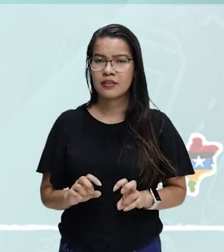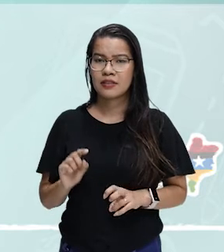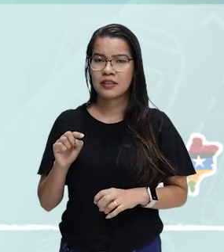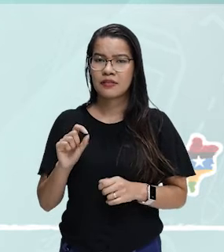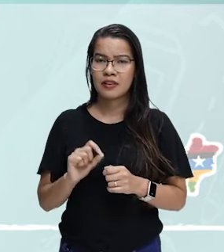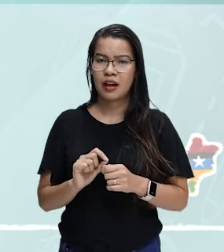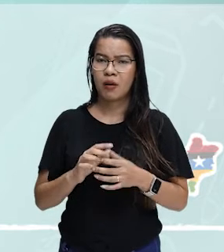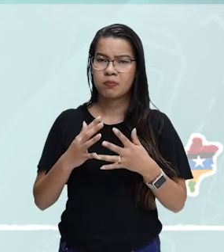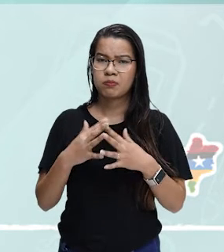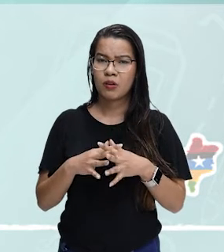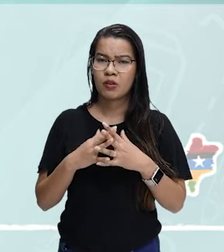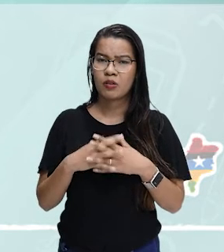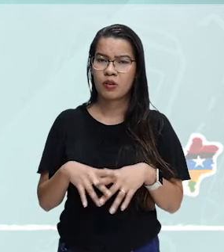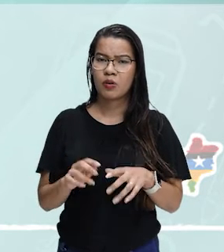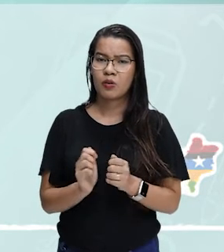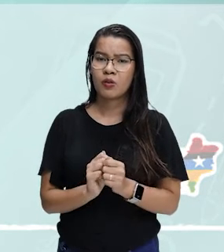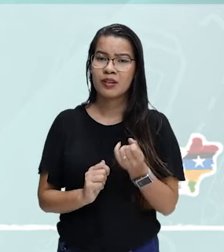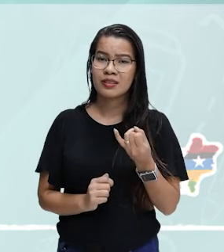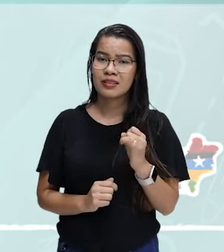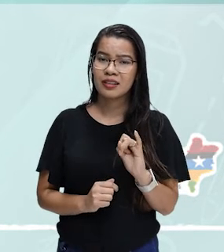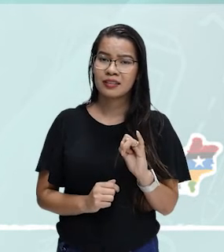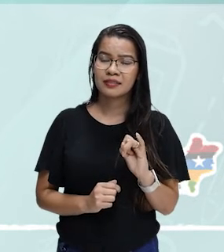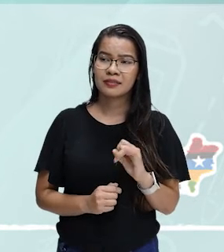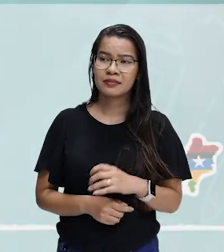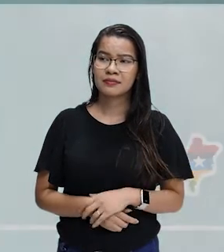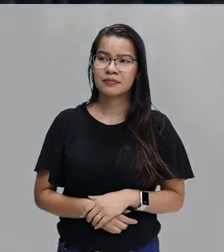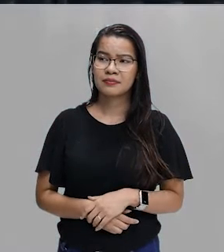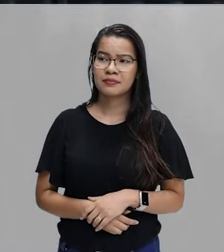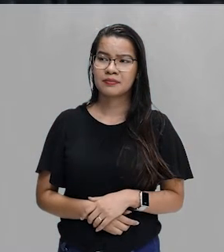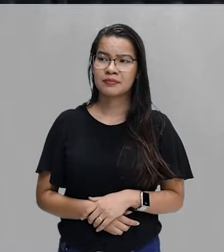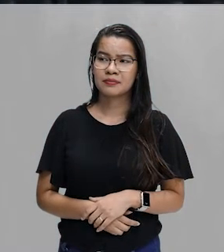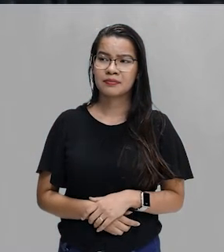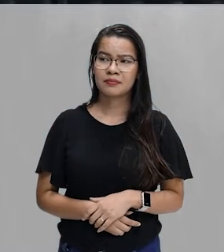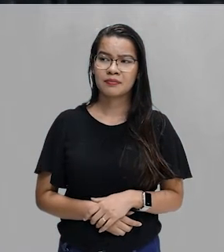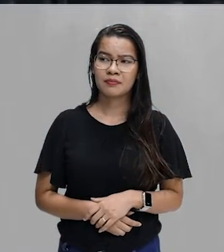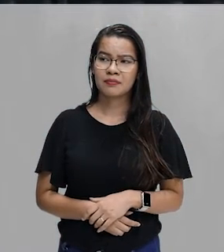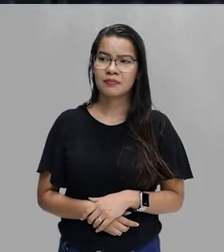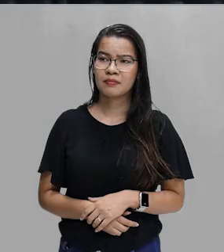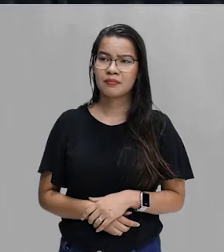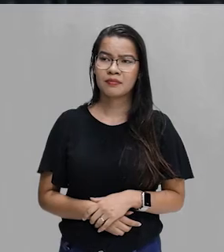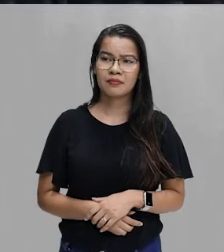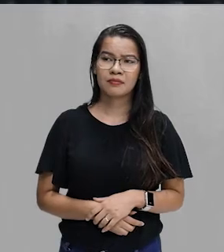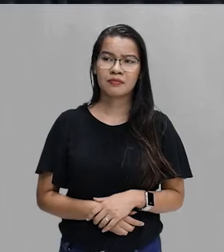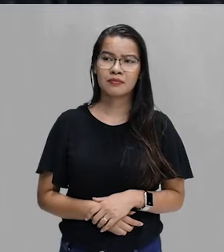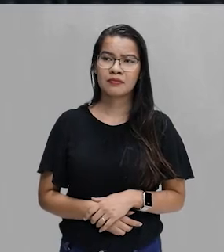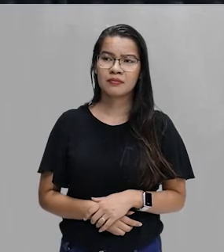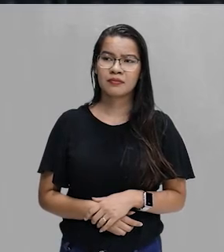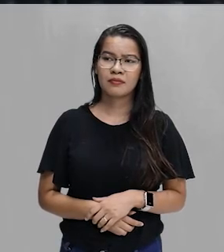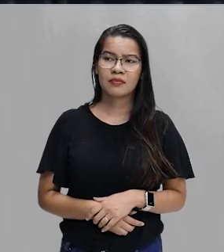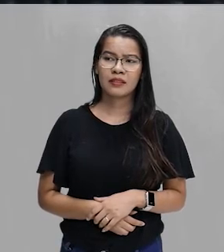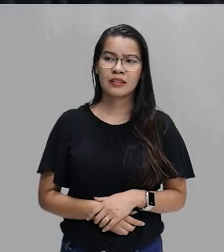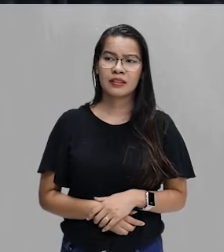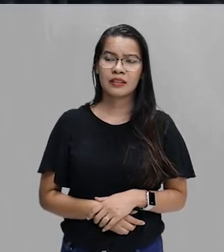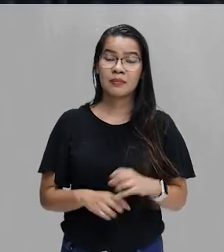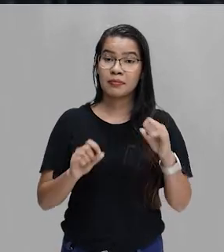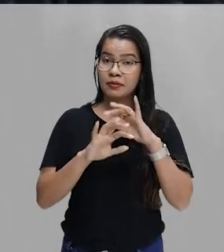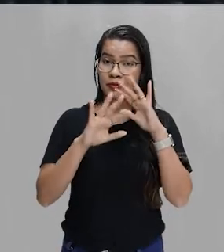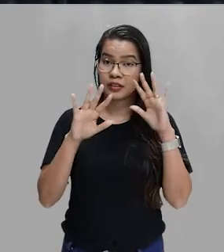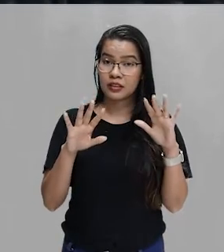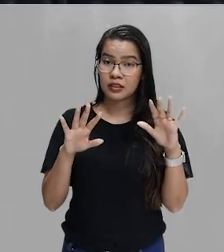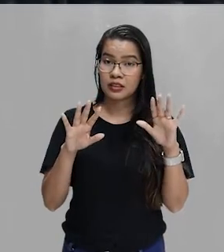se. O se pode ser, né, voltando para a questão anterior, vou até voltar aqui o slide. Voltando para a questão anterior, para que fique